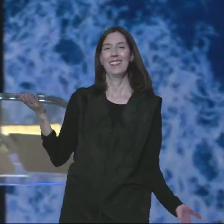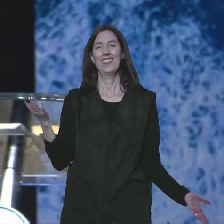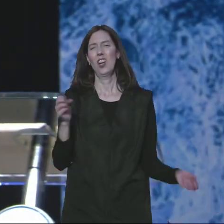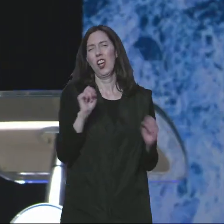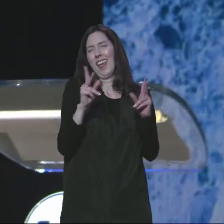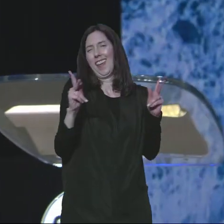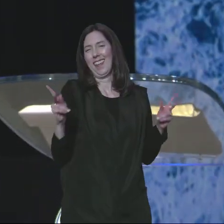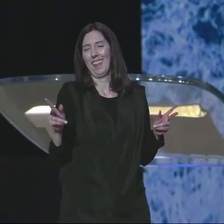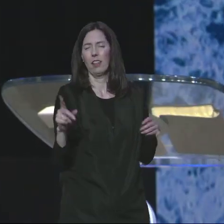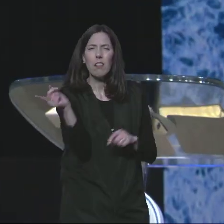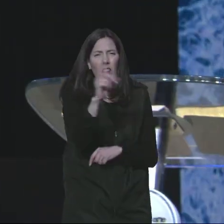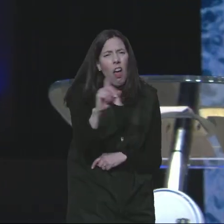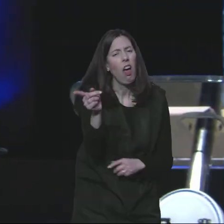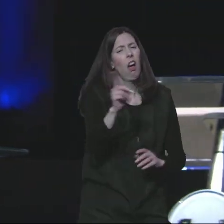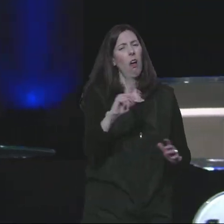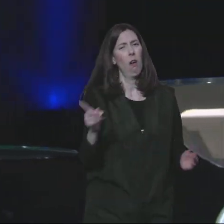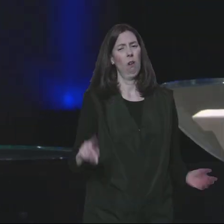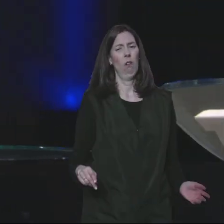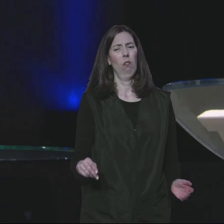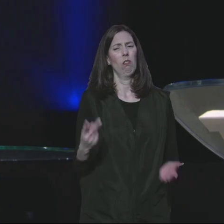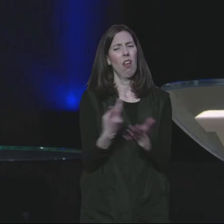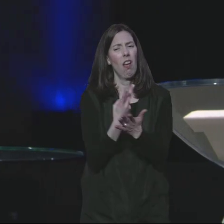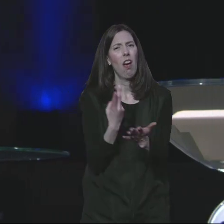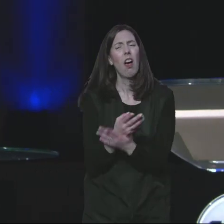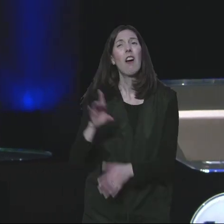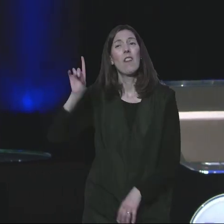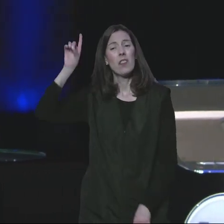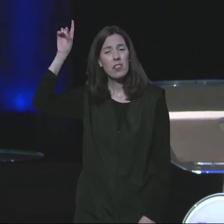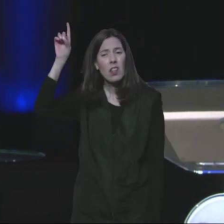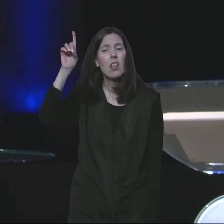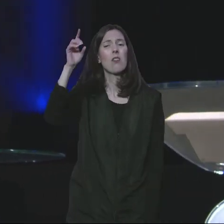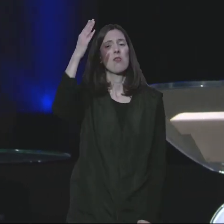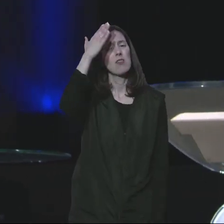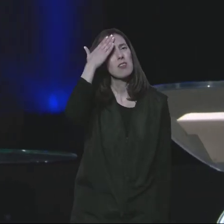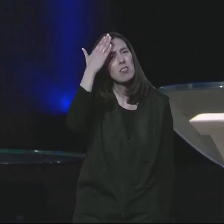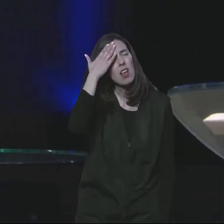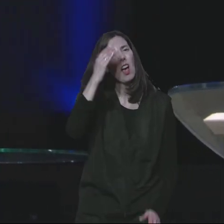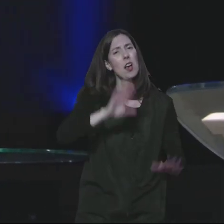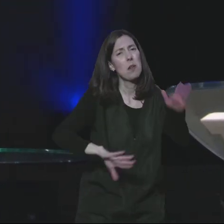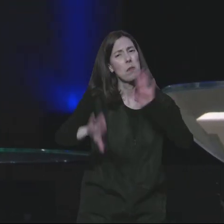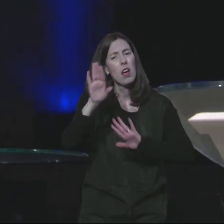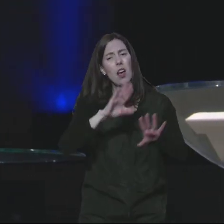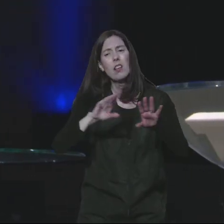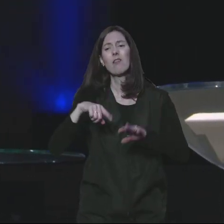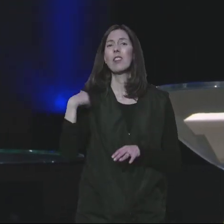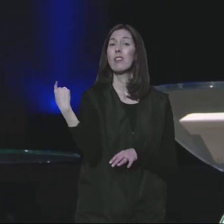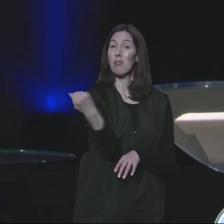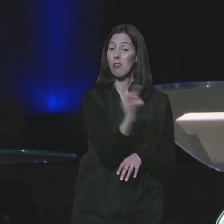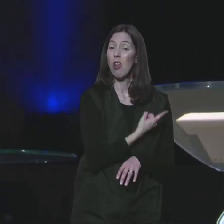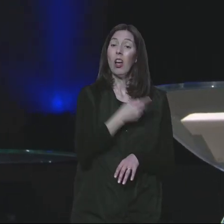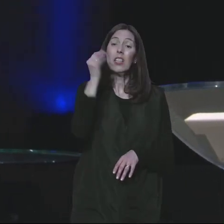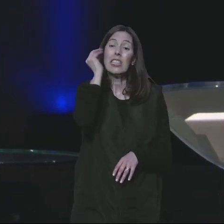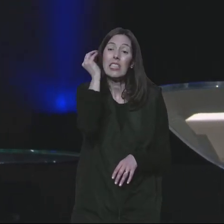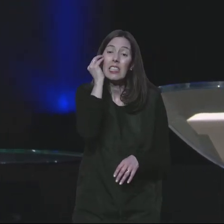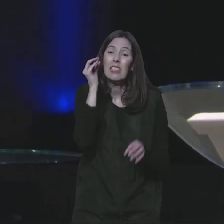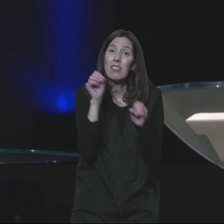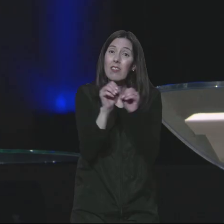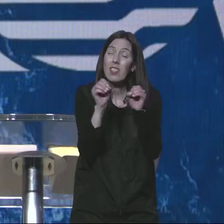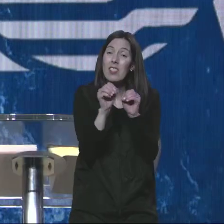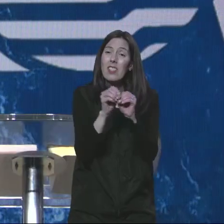isso. Mas Deus sabe que vai ter vezes que a gente, mesmo tentando fazer a coisa certa, a gente vai fazer